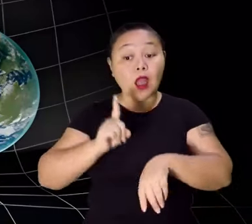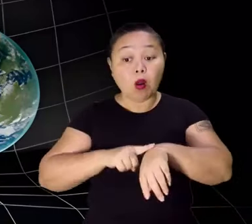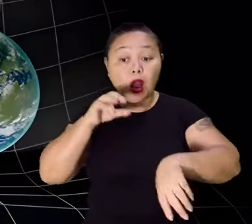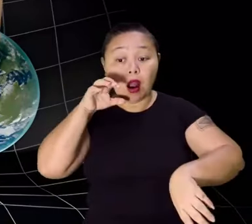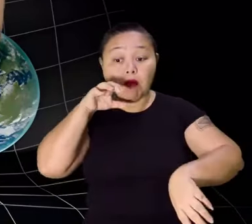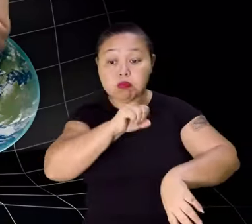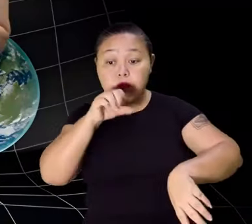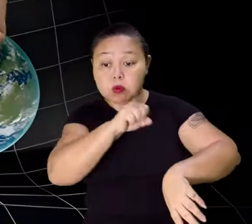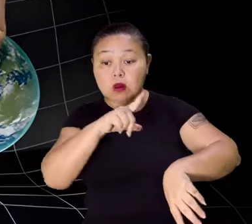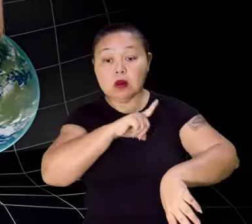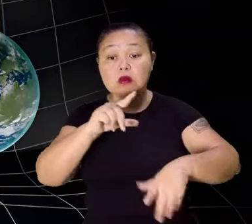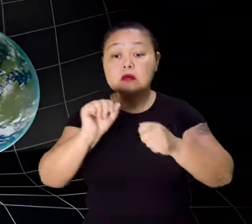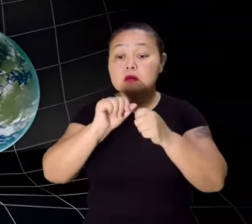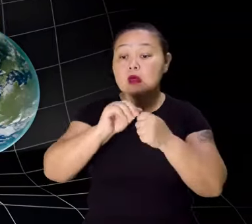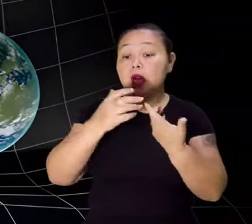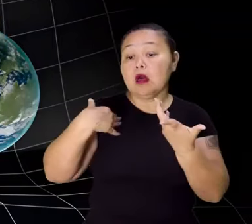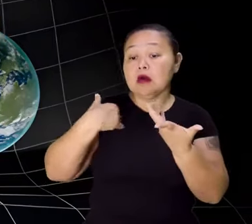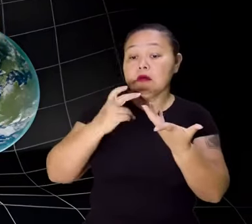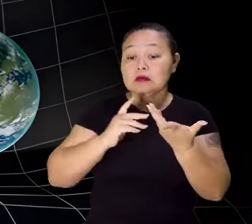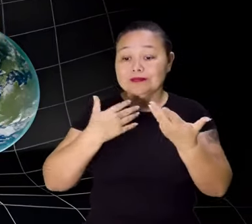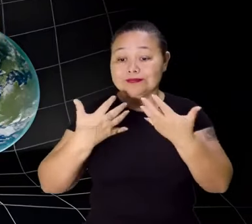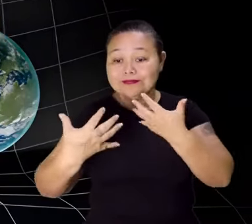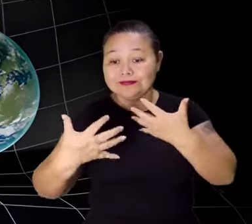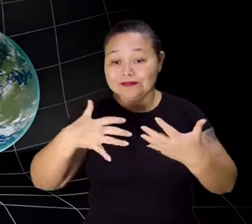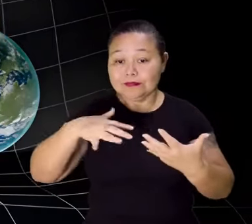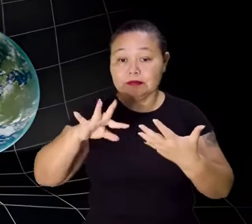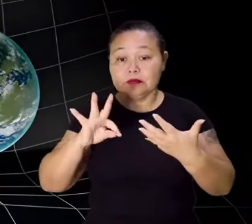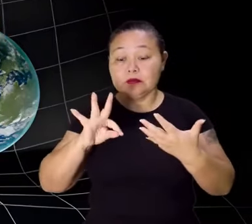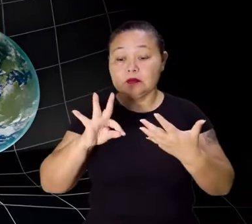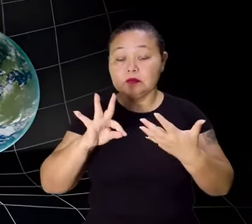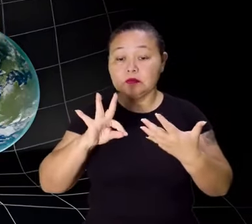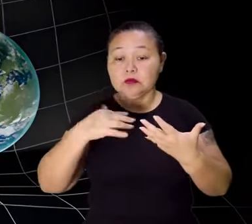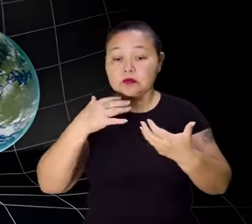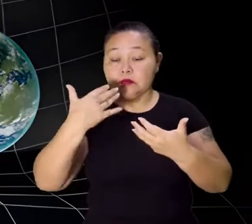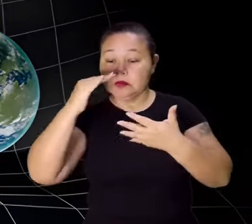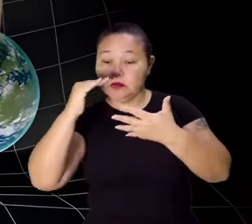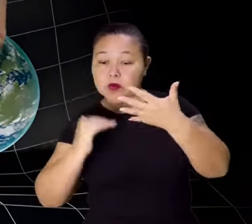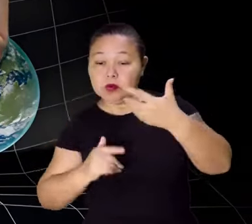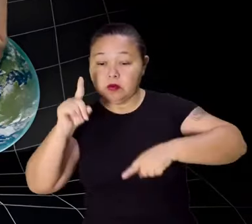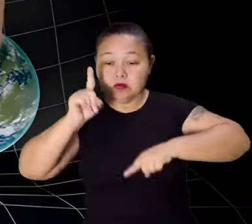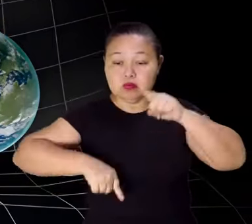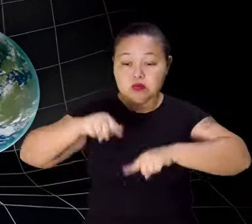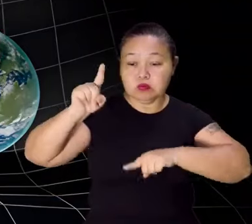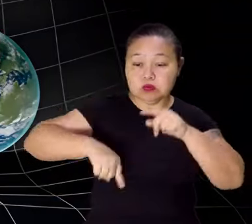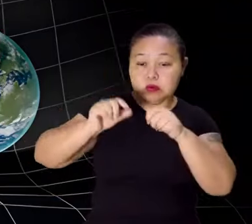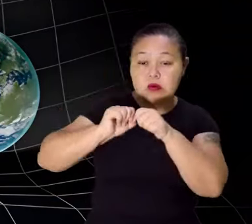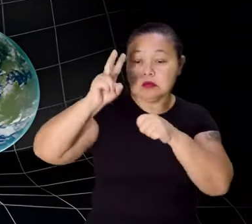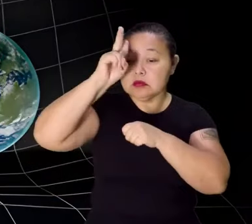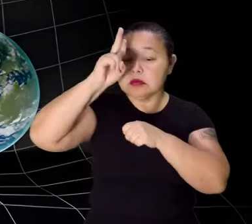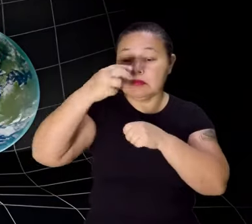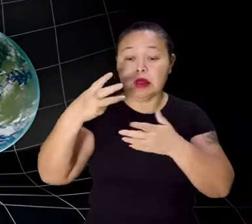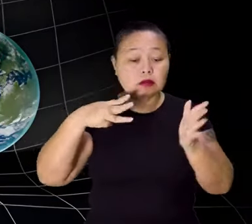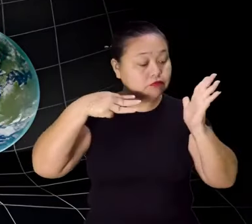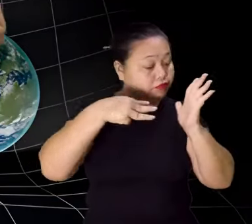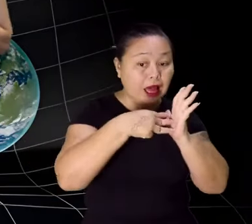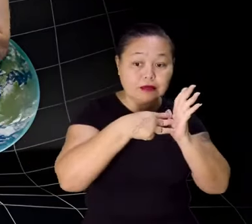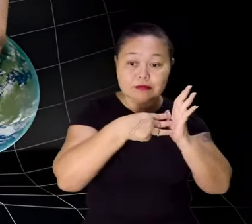vir no terceiro ano, ou não é? Tensão vai vir lá no terceiro ano, né, que é aquilo que alimenta seus equipamentos, né, só lembrar da tomada.